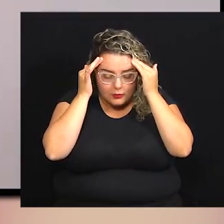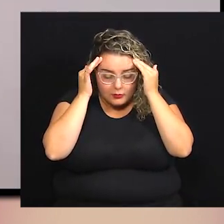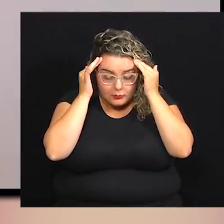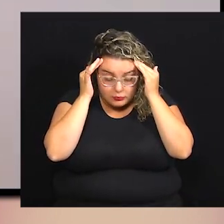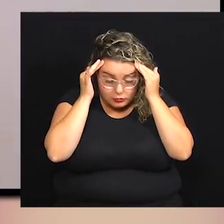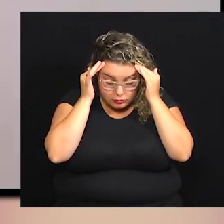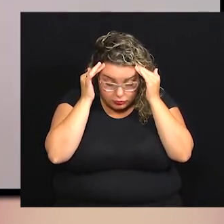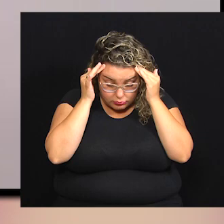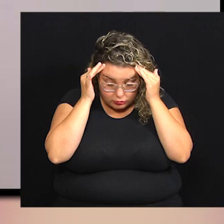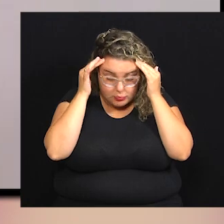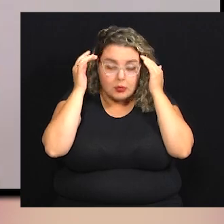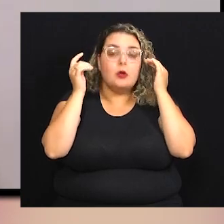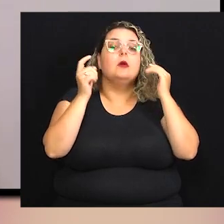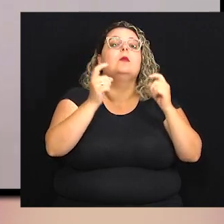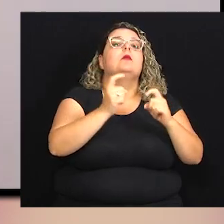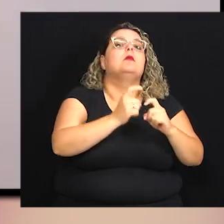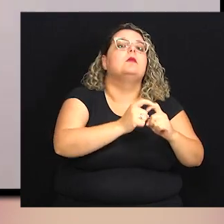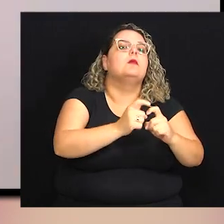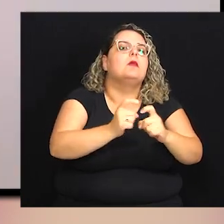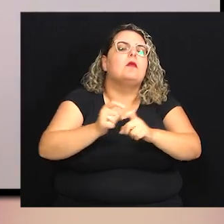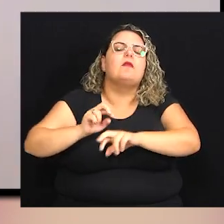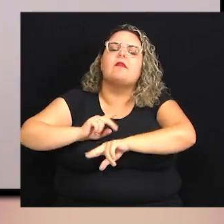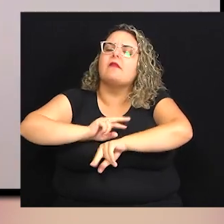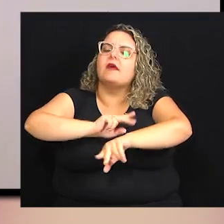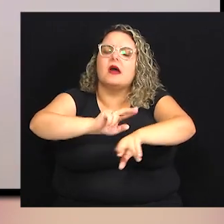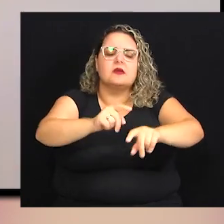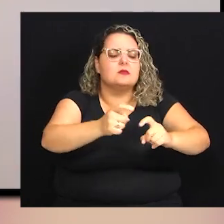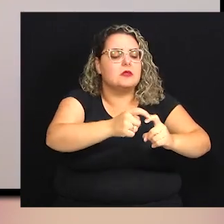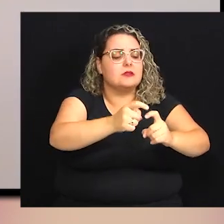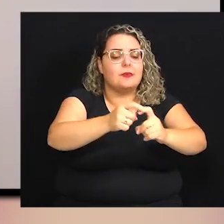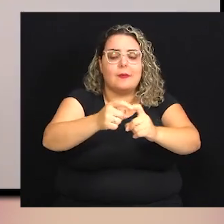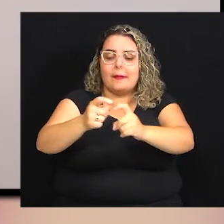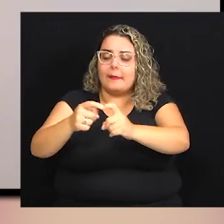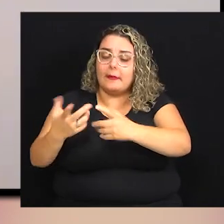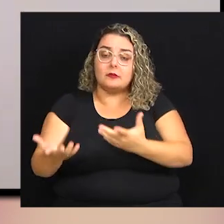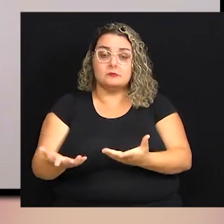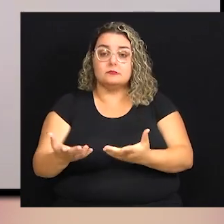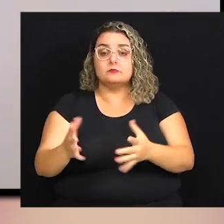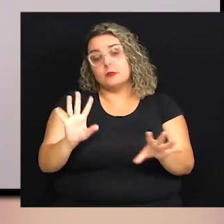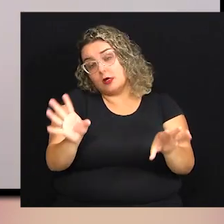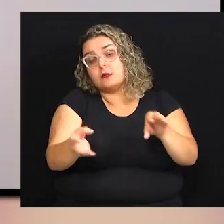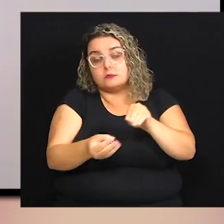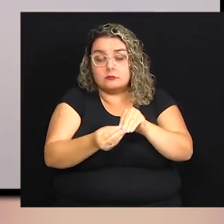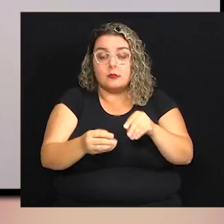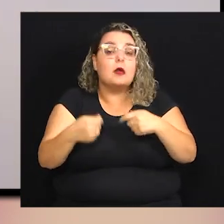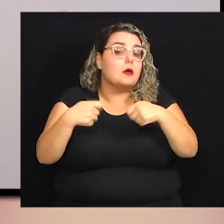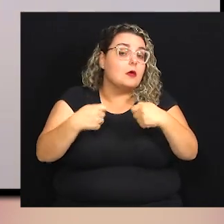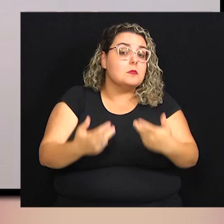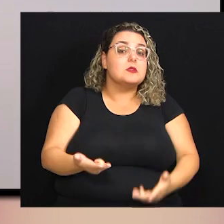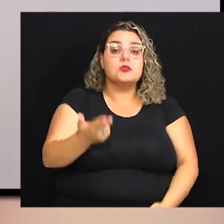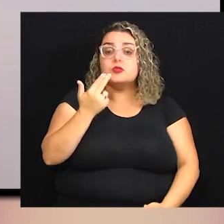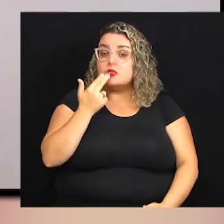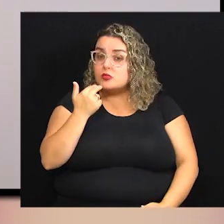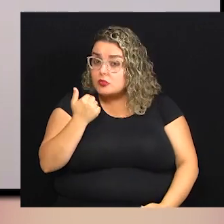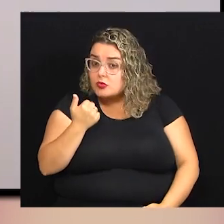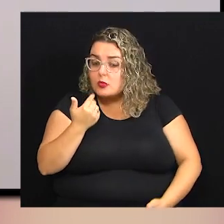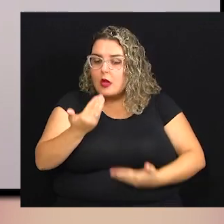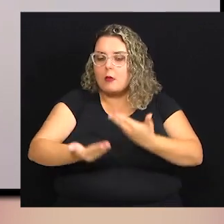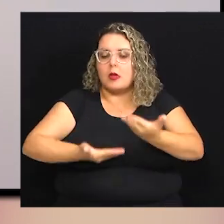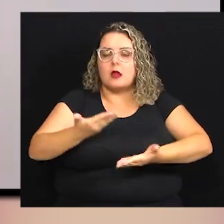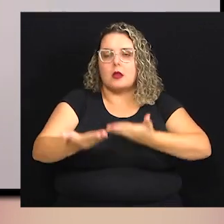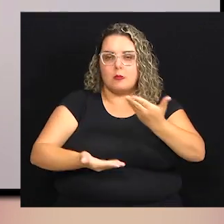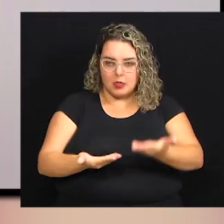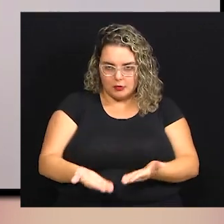que passou pelos médicos, ou às vezes inúmeros médicos. E os médicos chegam à conclusão que precisa de um nutricionista